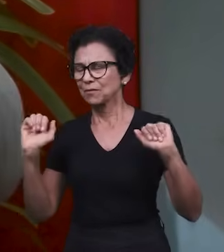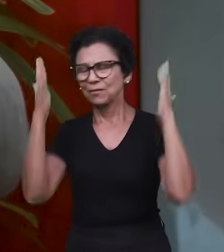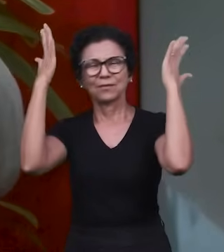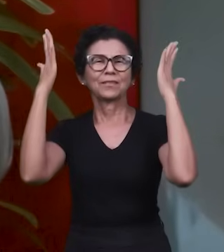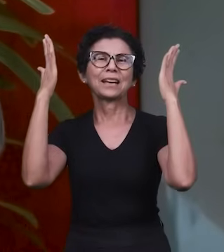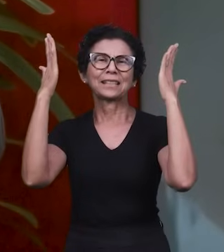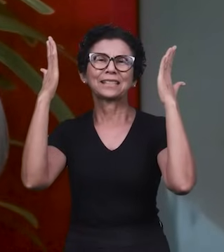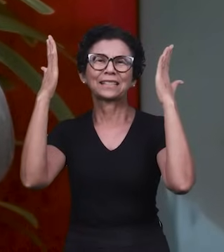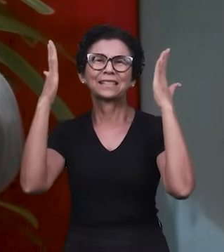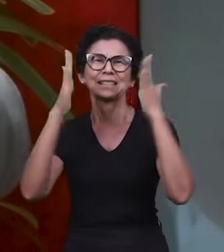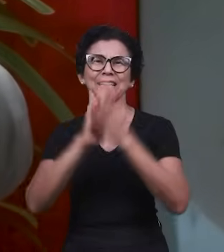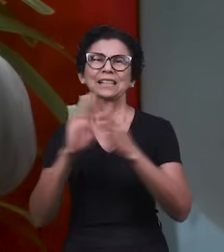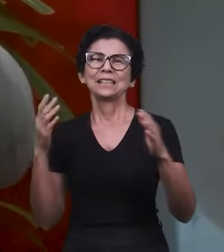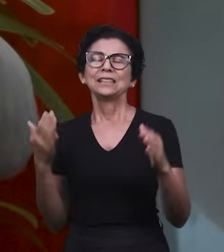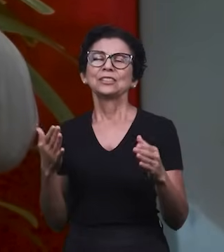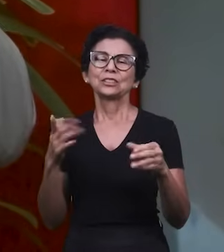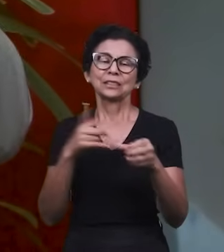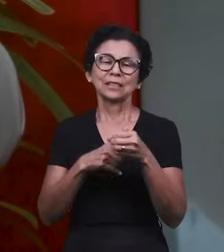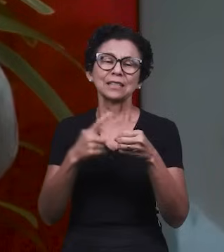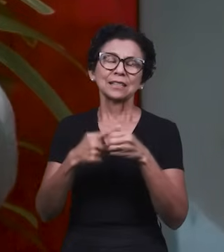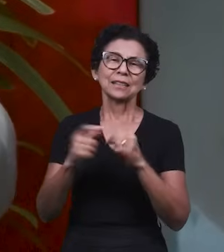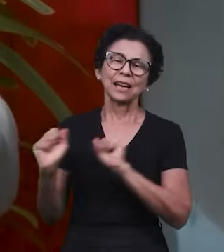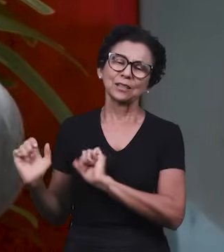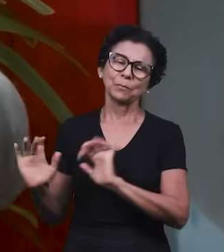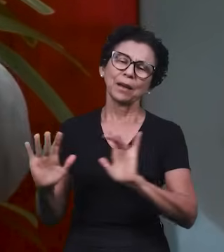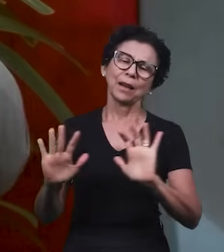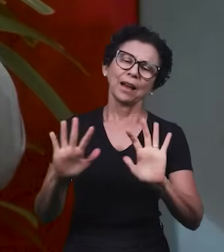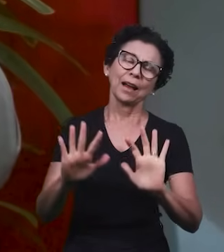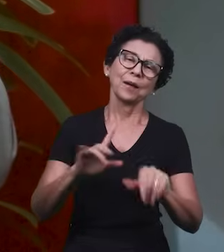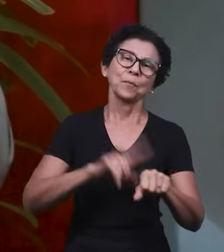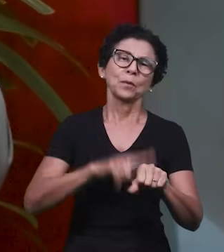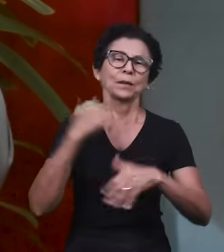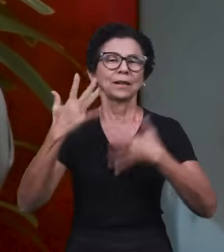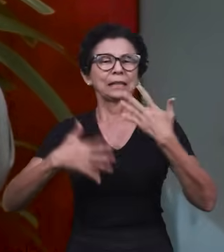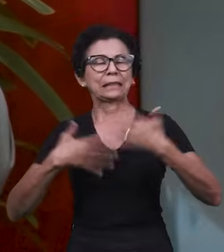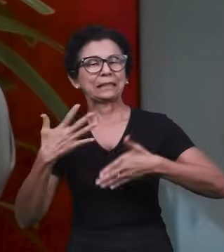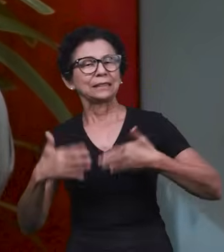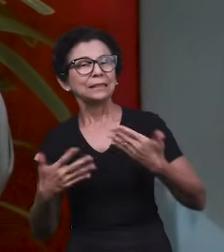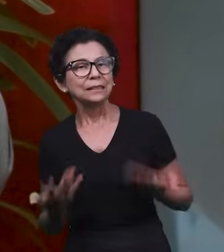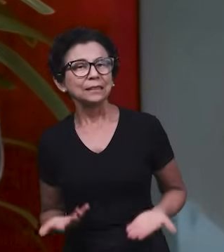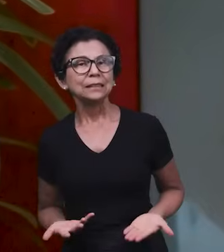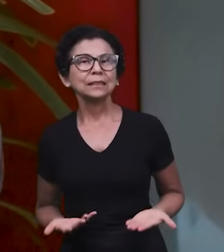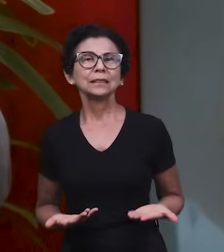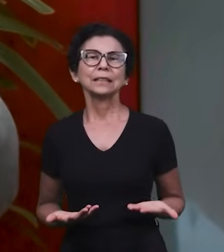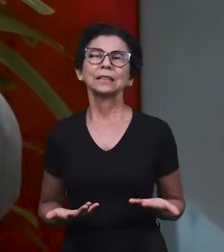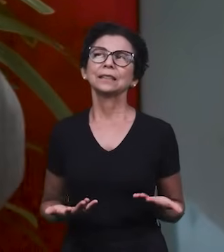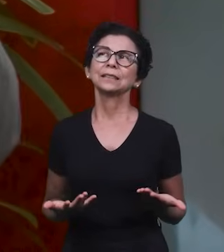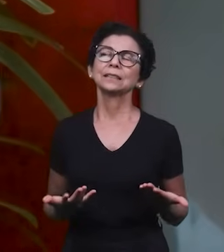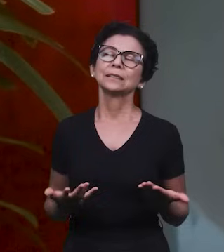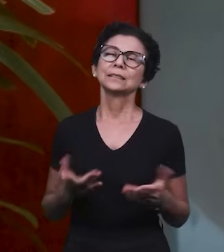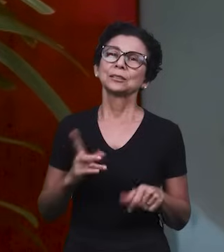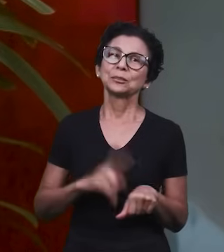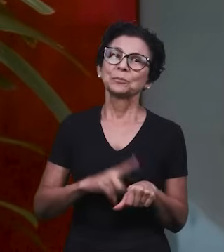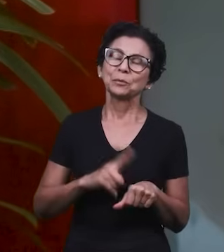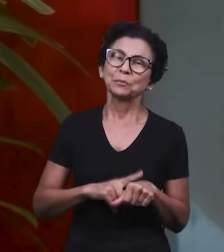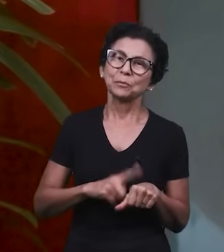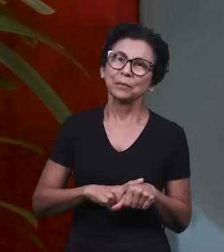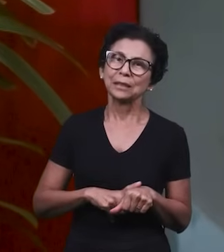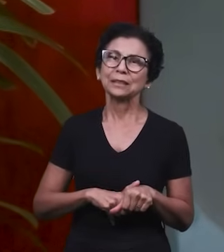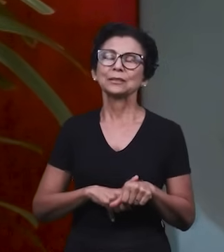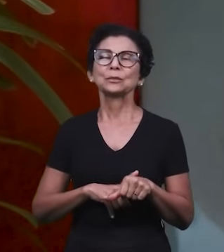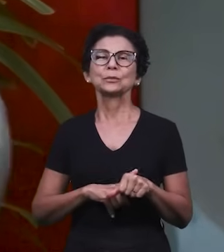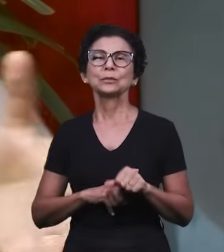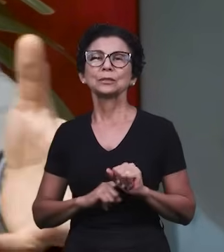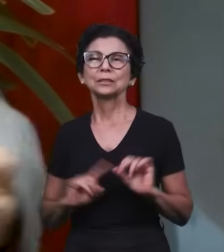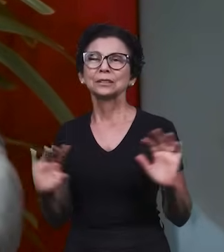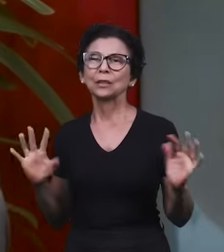hora de entrar na cidade, chegou a hora da alegria, chegou a hora daquilo que havia tanta expectativa de